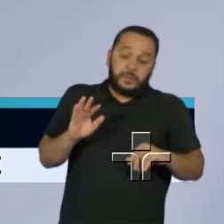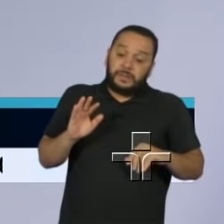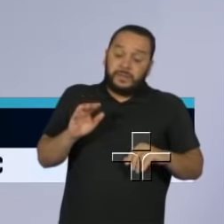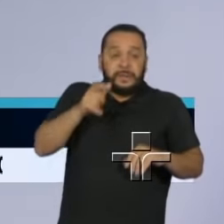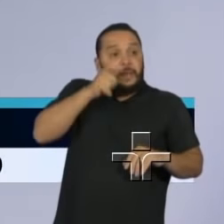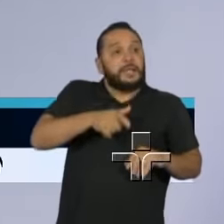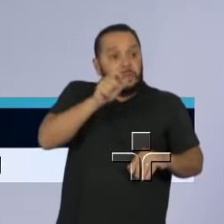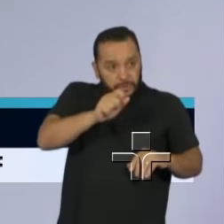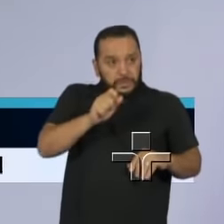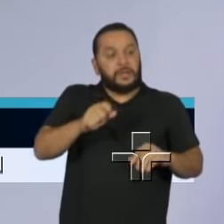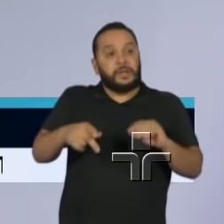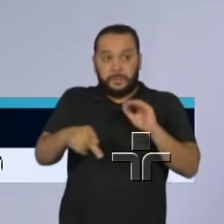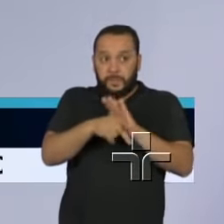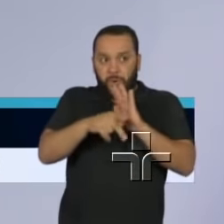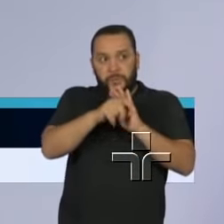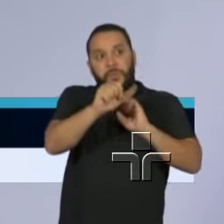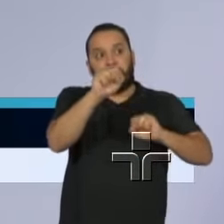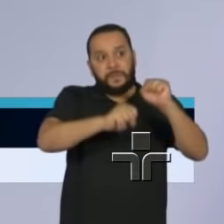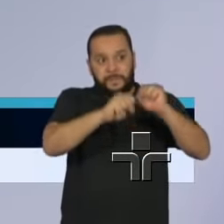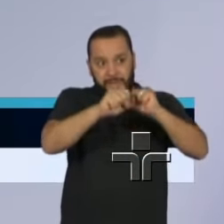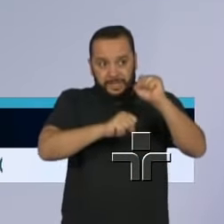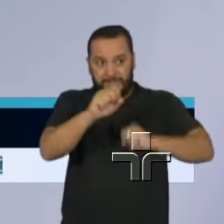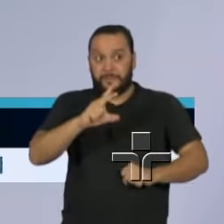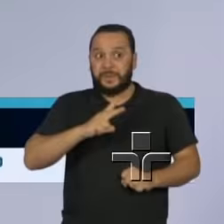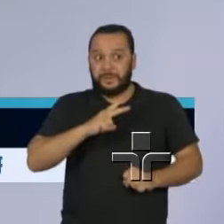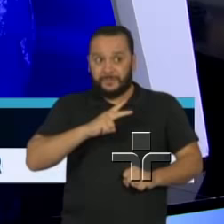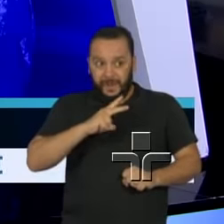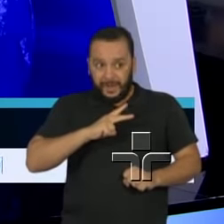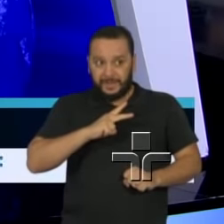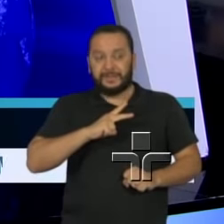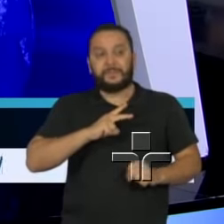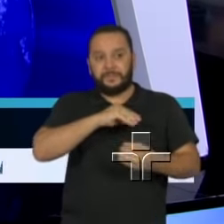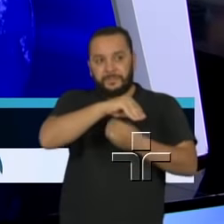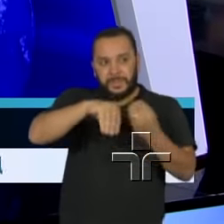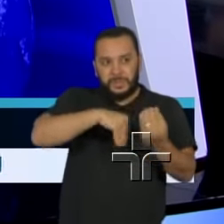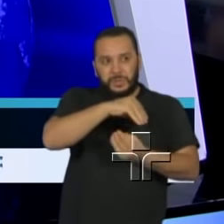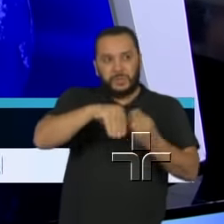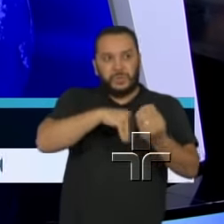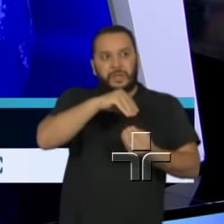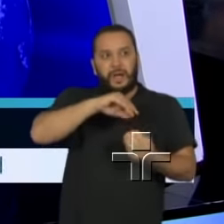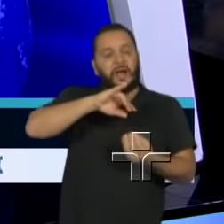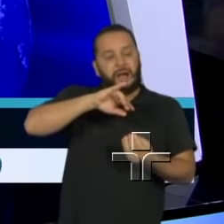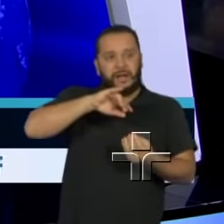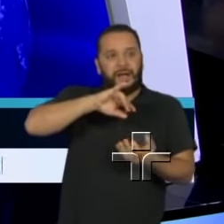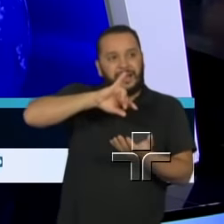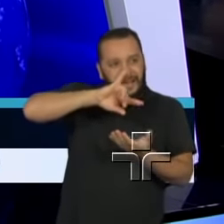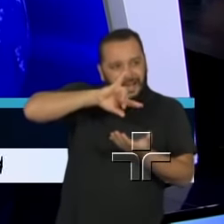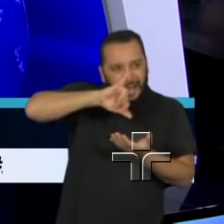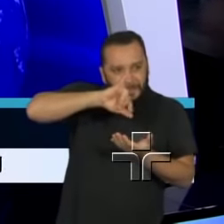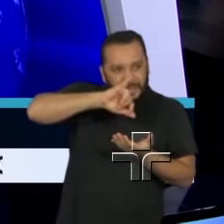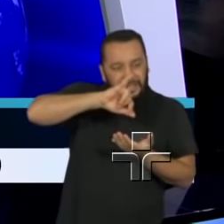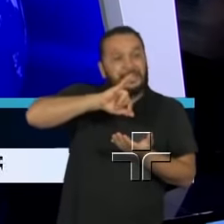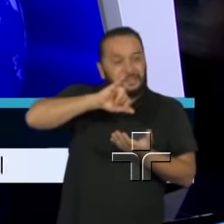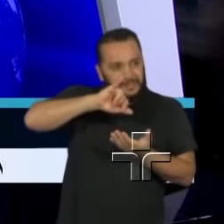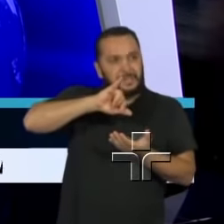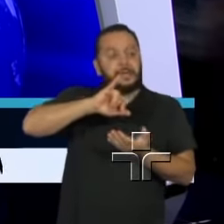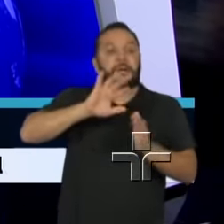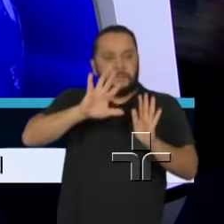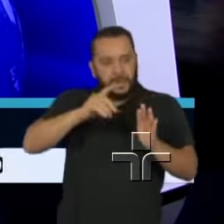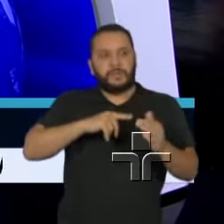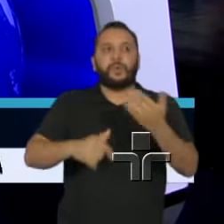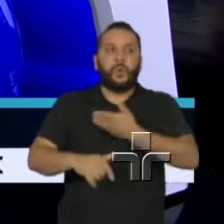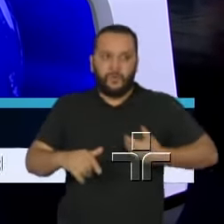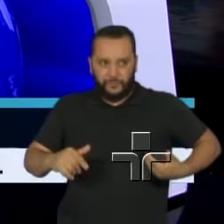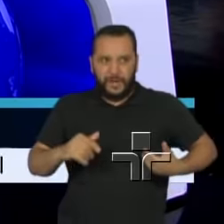empresa privada, capitalista, mas em que a disputa entre Estados nacionais está presente. Isso eu posso dizer